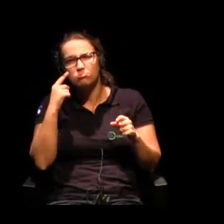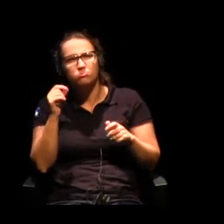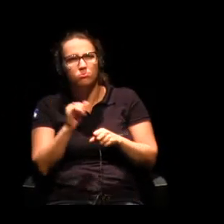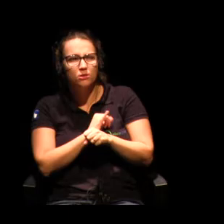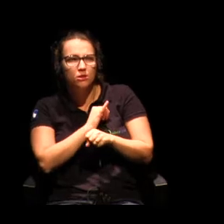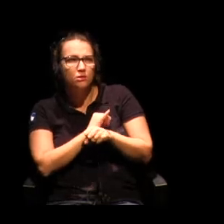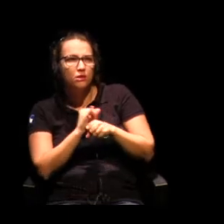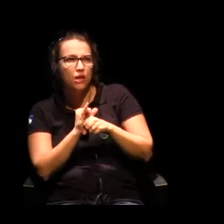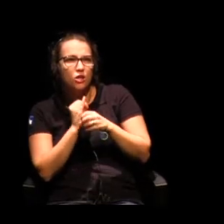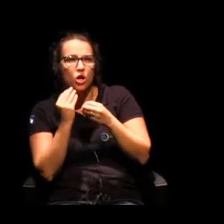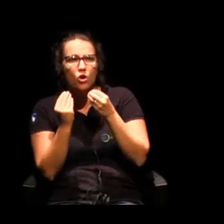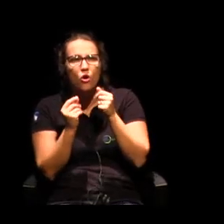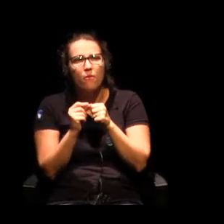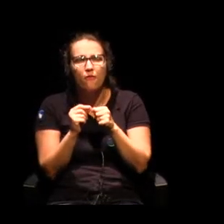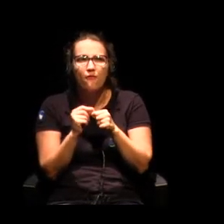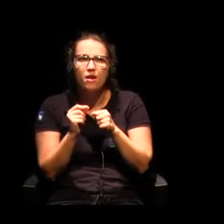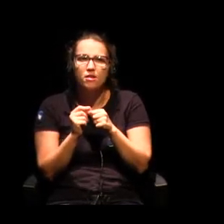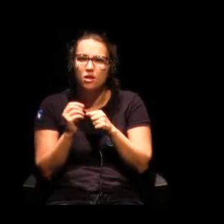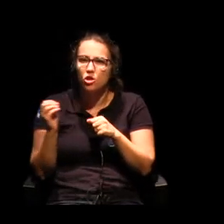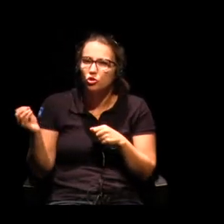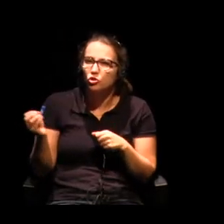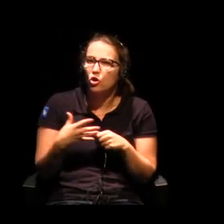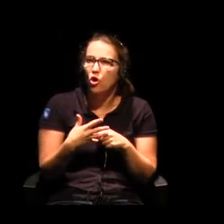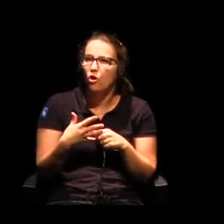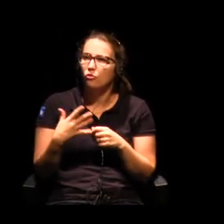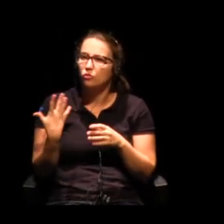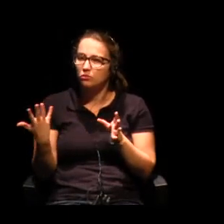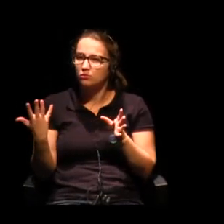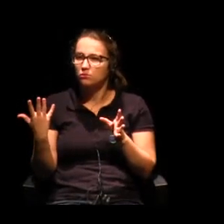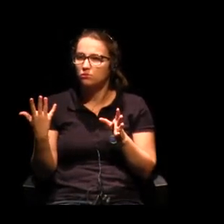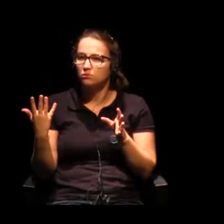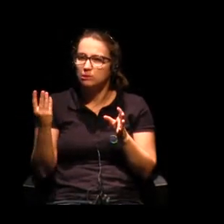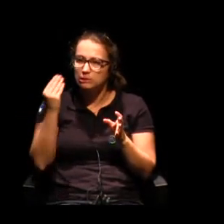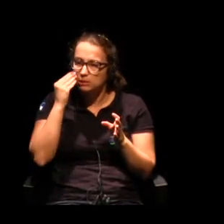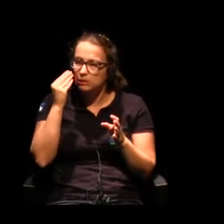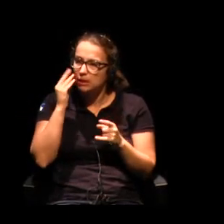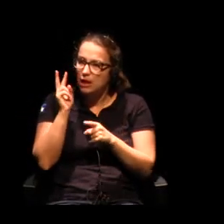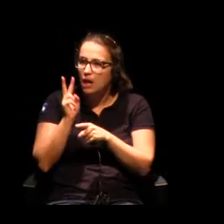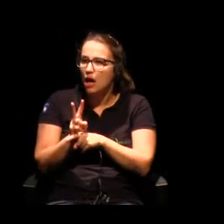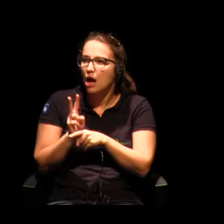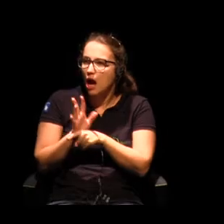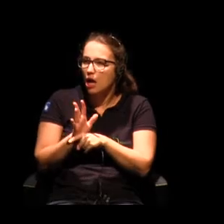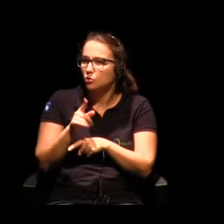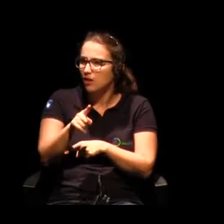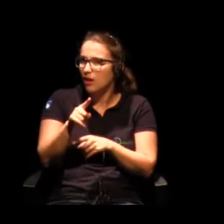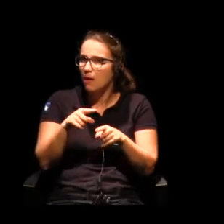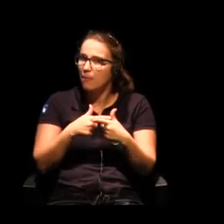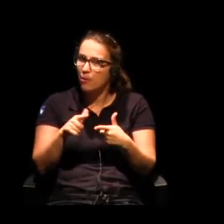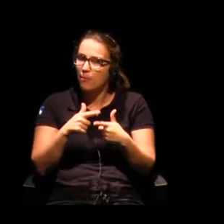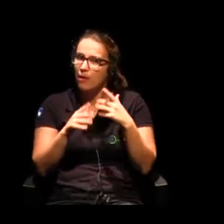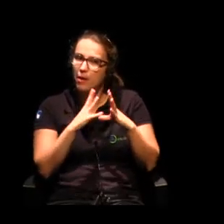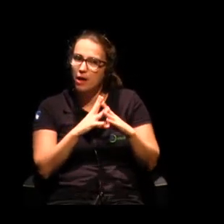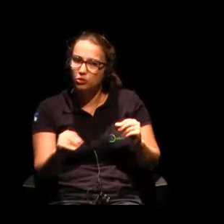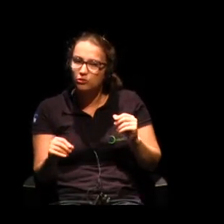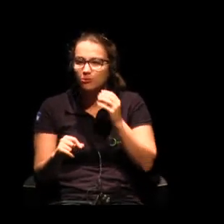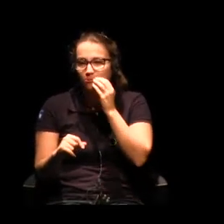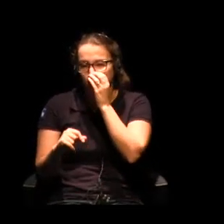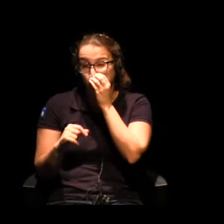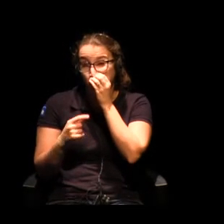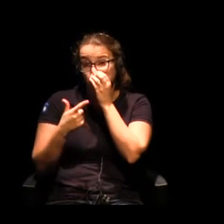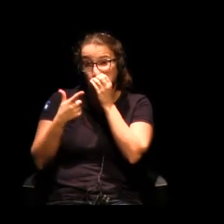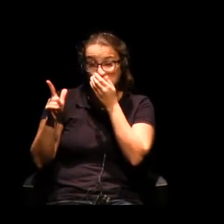economia. Então estamos bolando ideias de como criar uma nova tipografia para